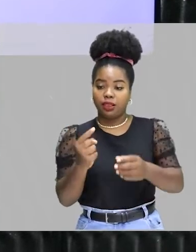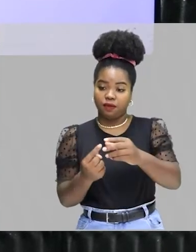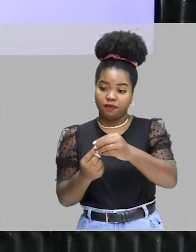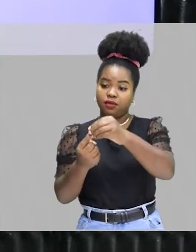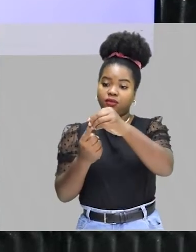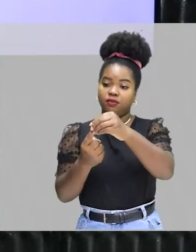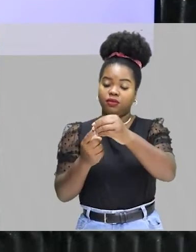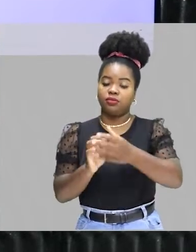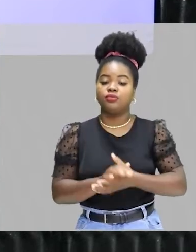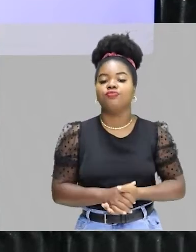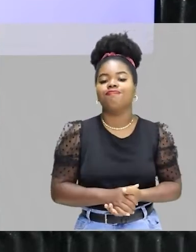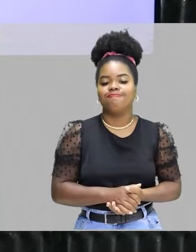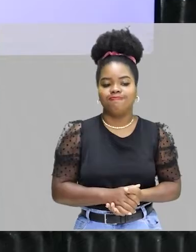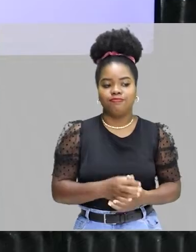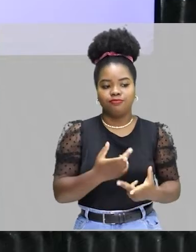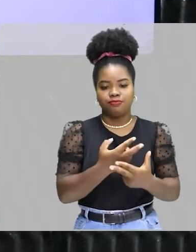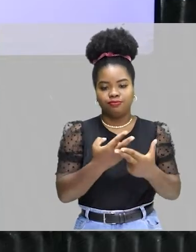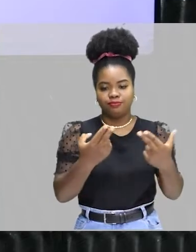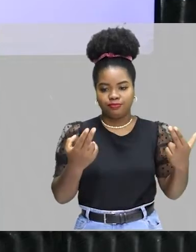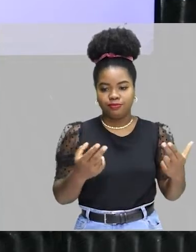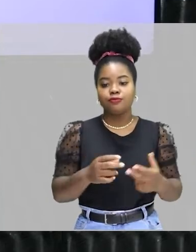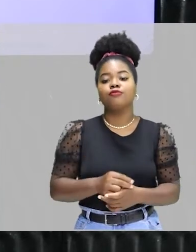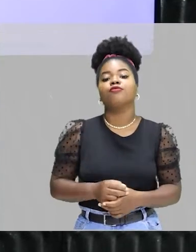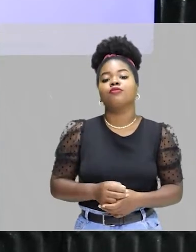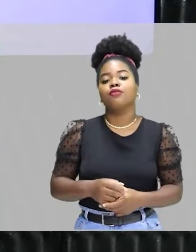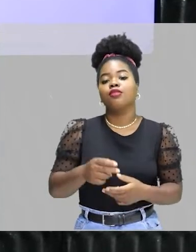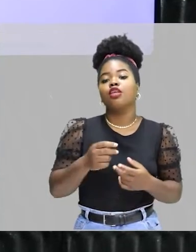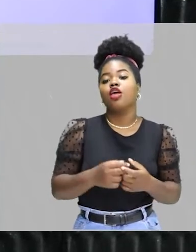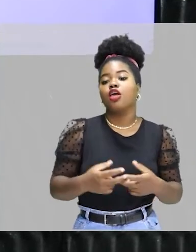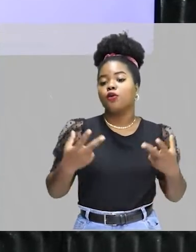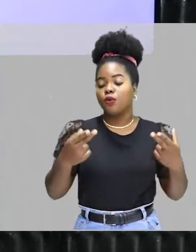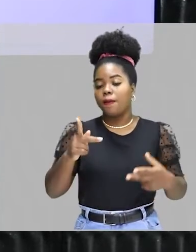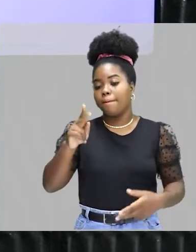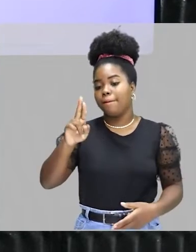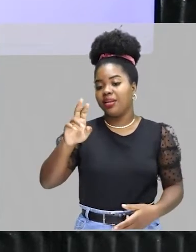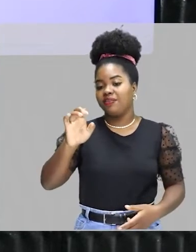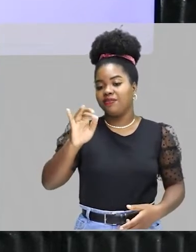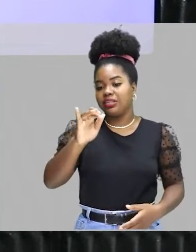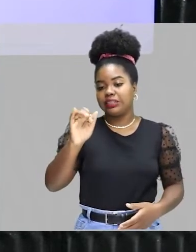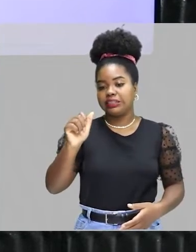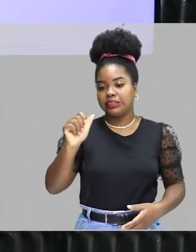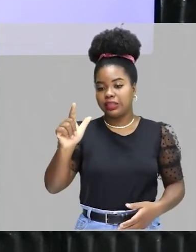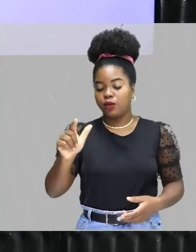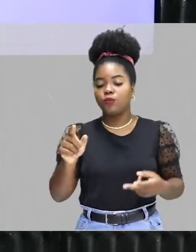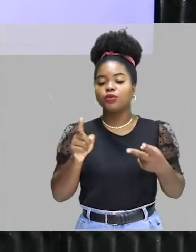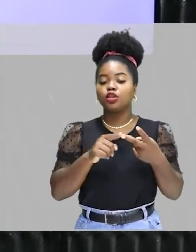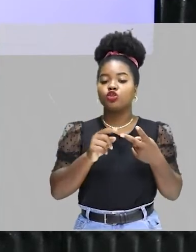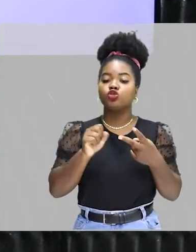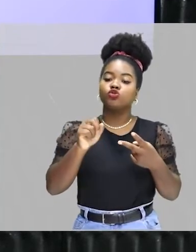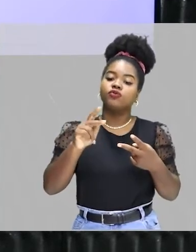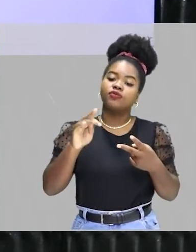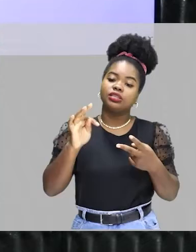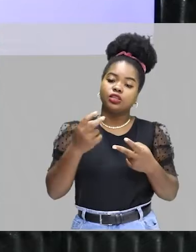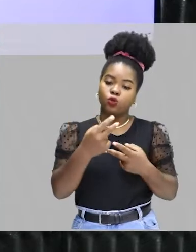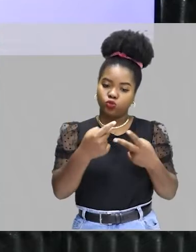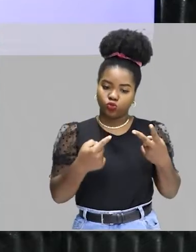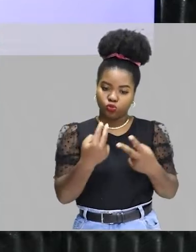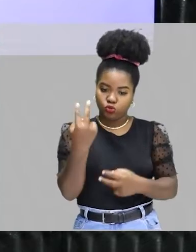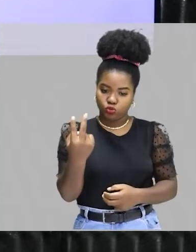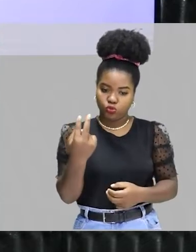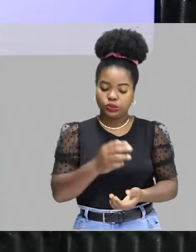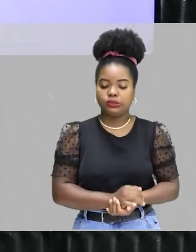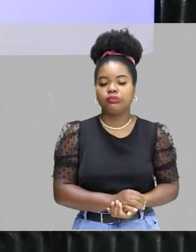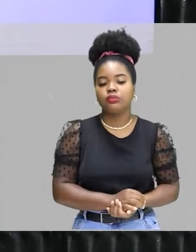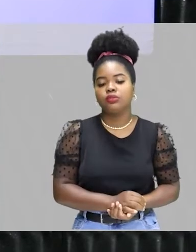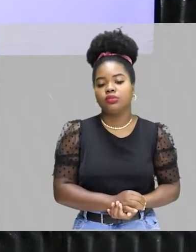e sozinha, a derivação é prefixal e sufixal ao mesmo tempo. O sufixo você já entendeu, ele é o